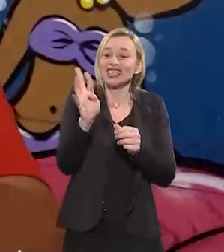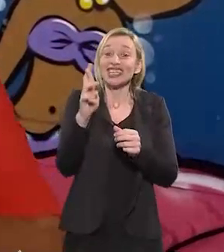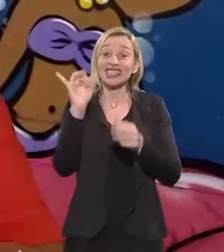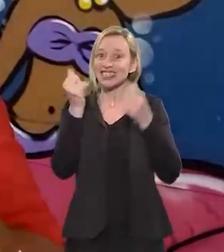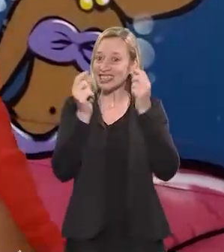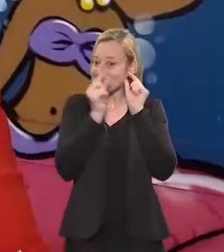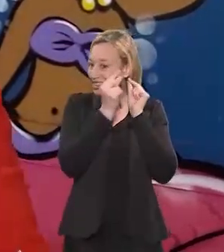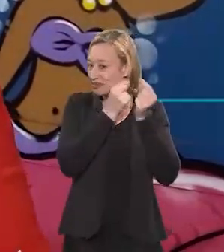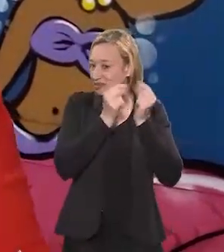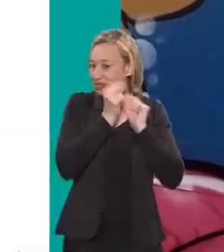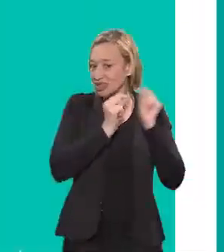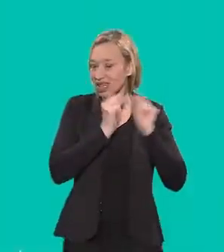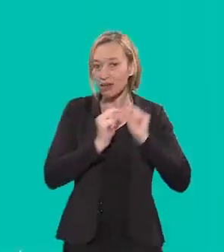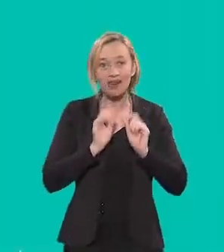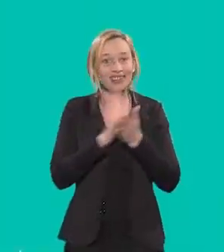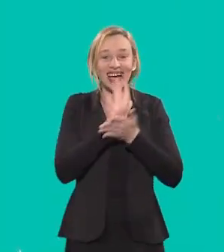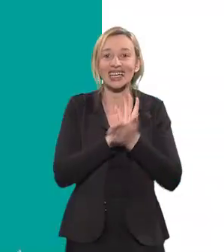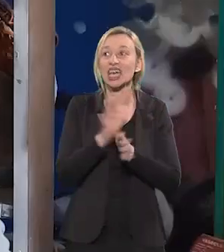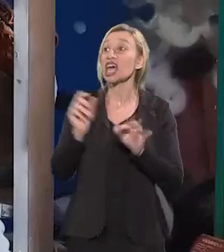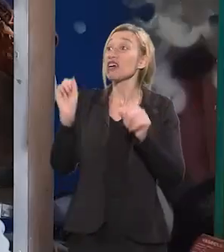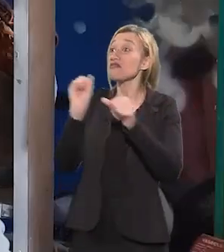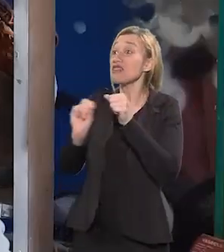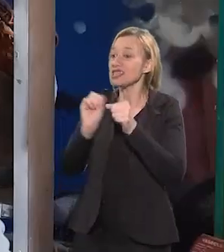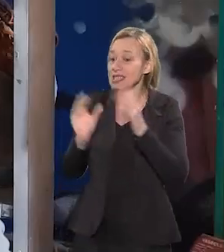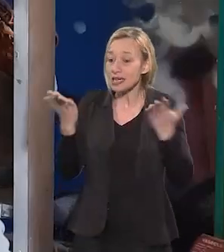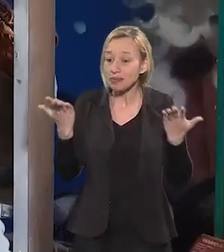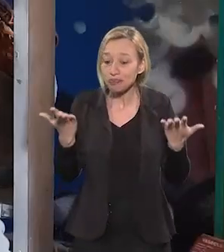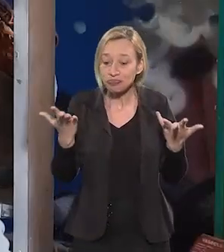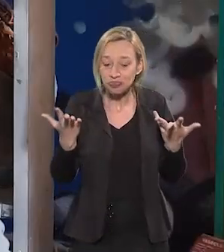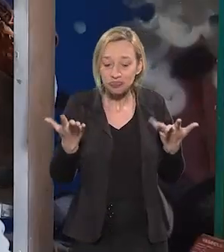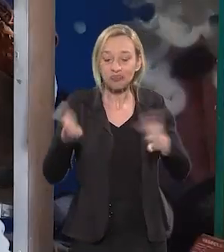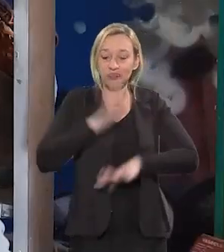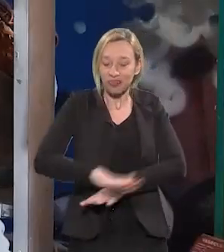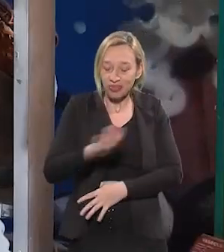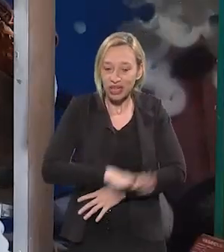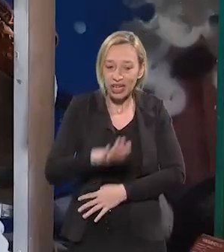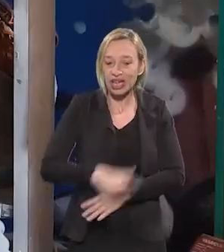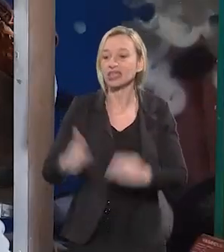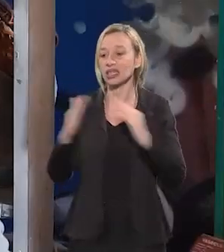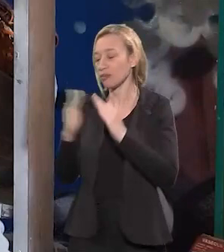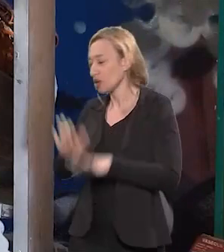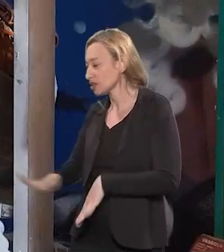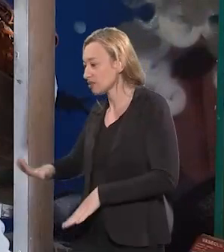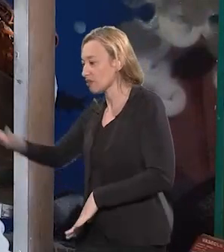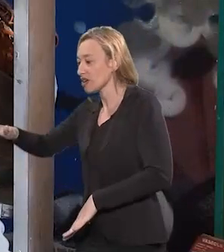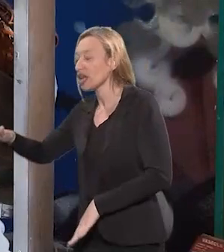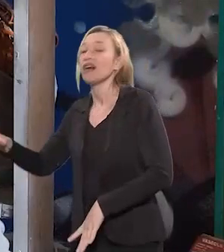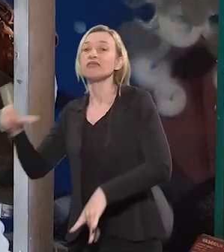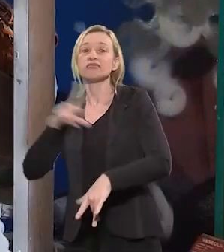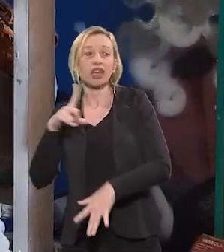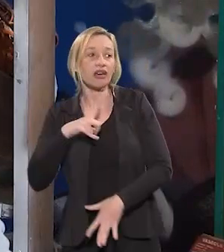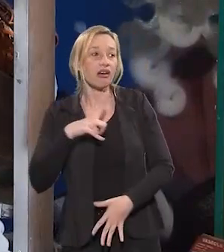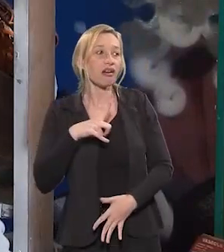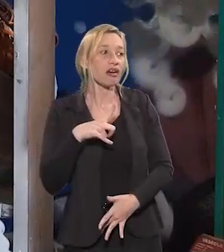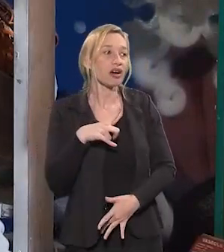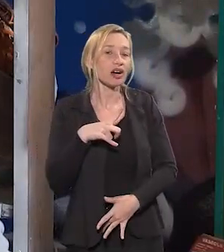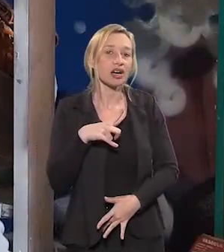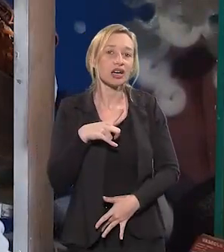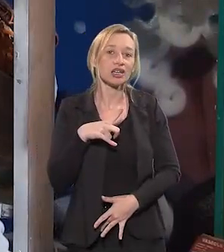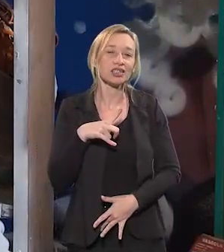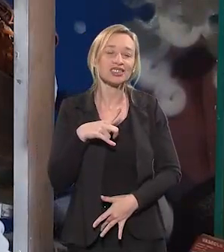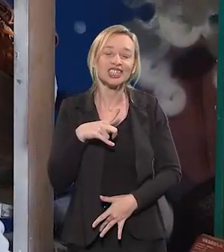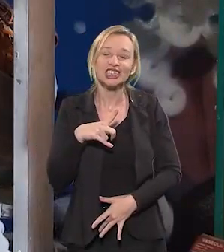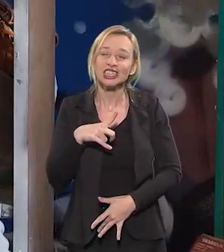uma trancinha sequer. Né? É fazer com que a criança que mora numa comunidade, ela tenha